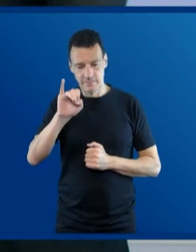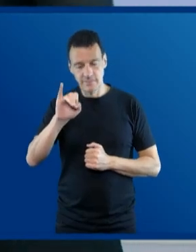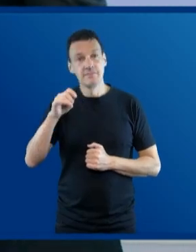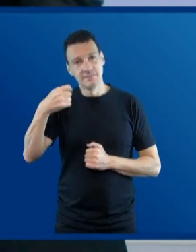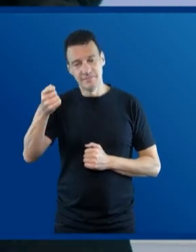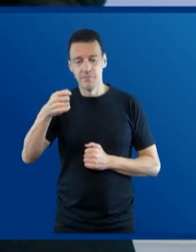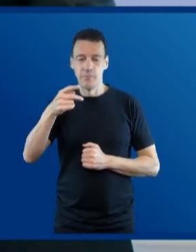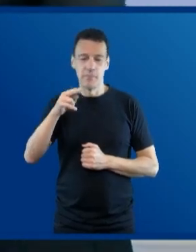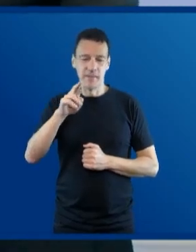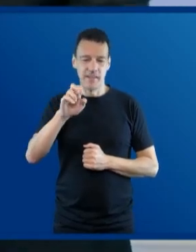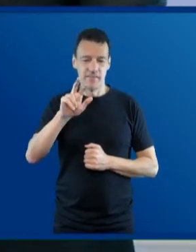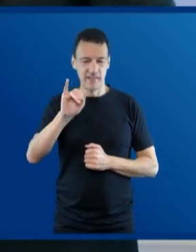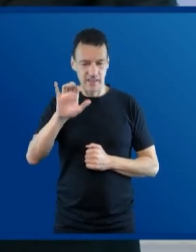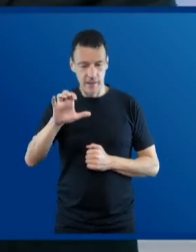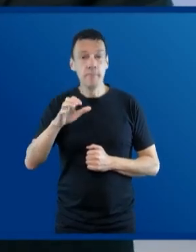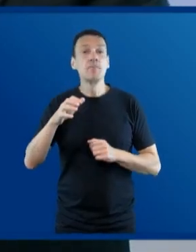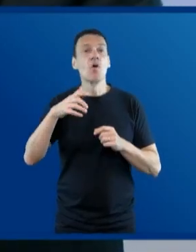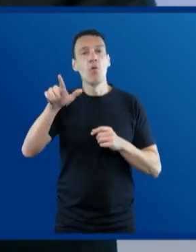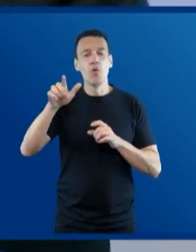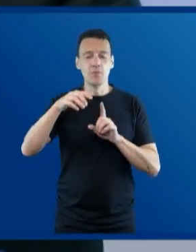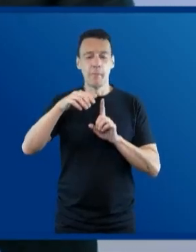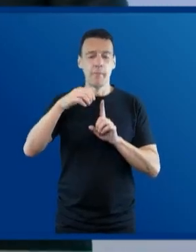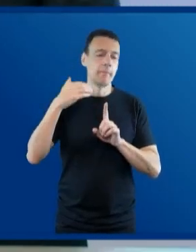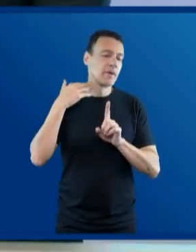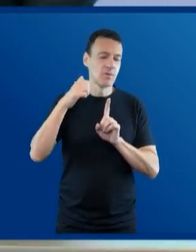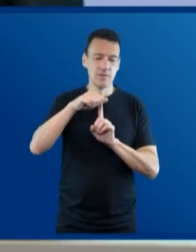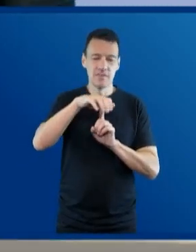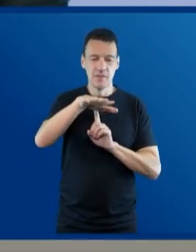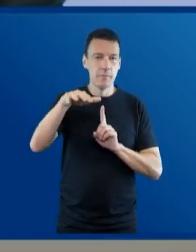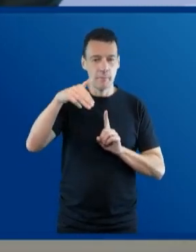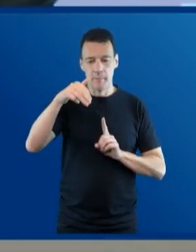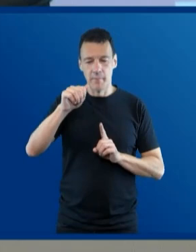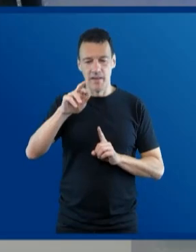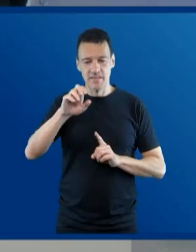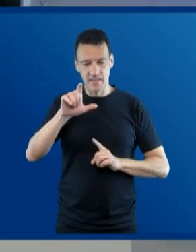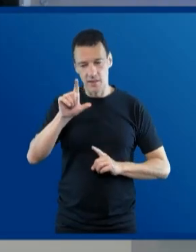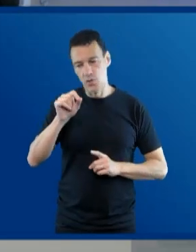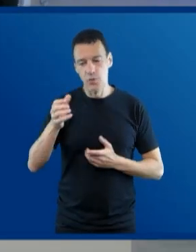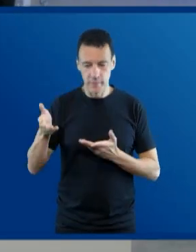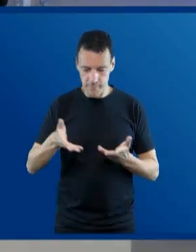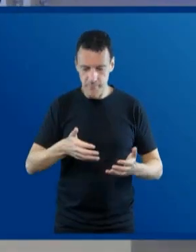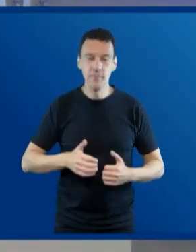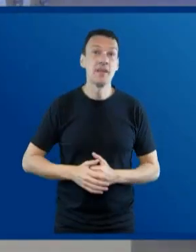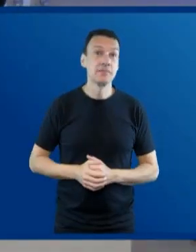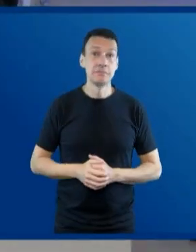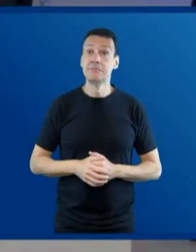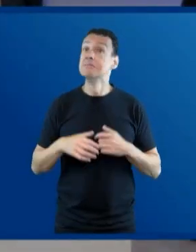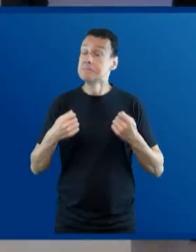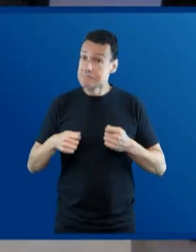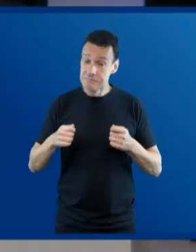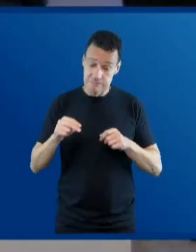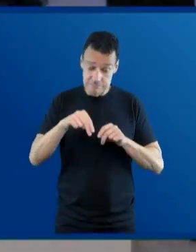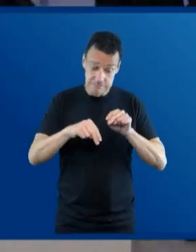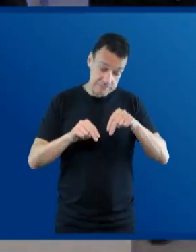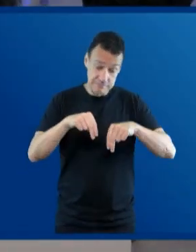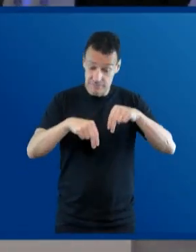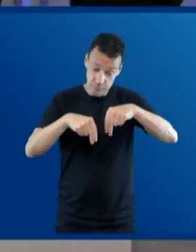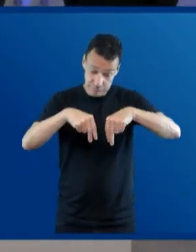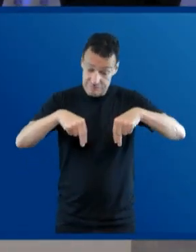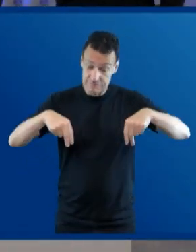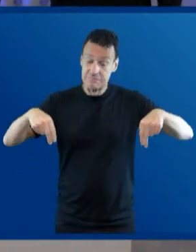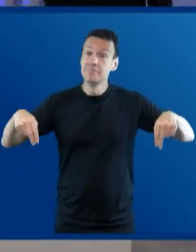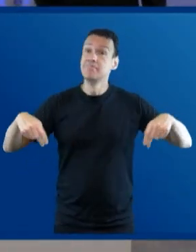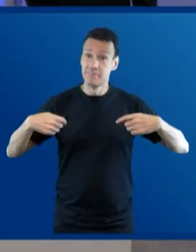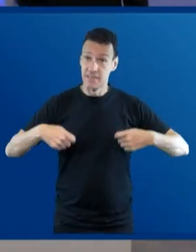Marcelo, do Banco Central, vem para cá também. Deixa eu ver, vamos fazer, porque aqui tem que estar todos representados. O Marco estava aqui, da